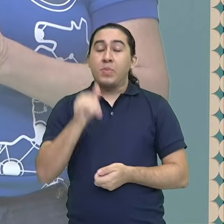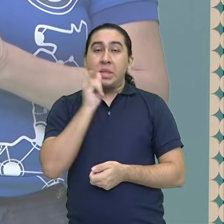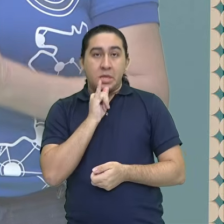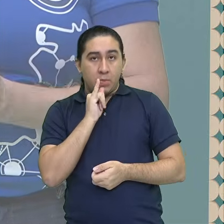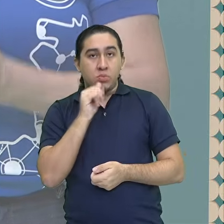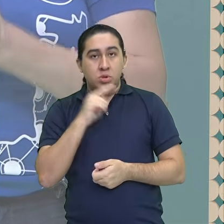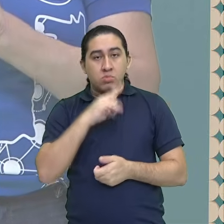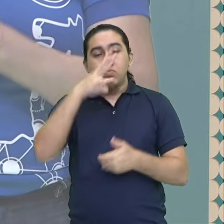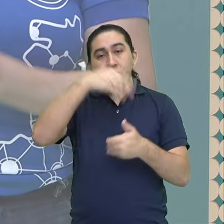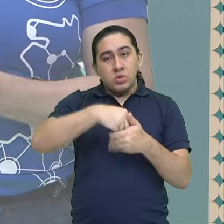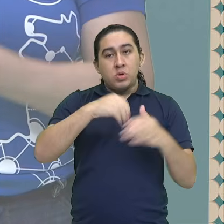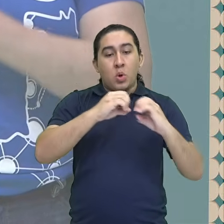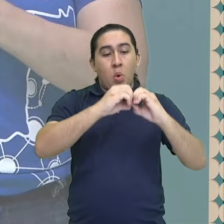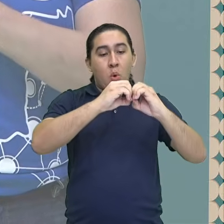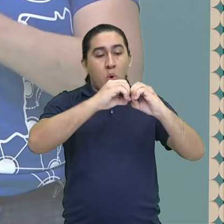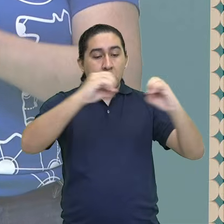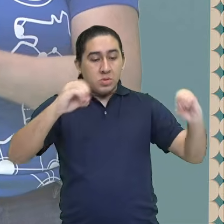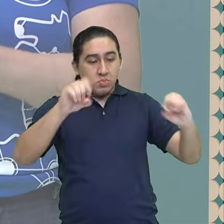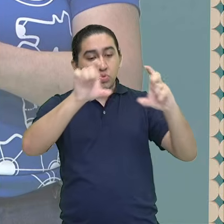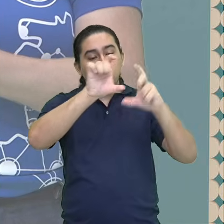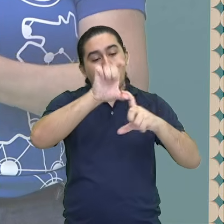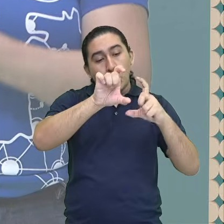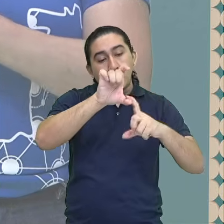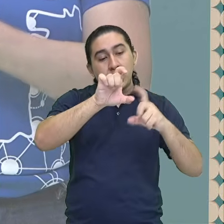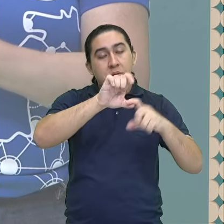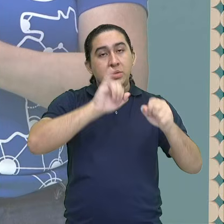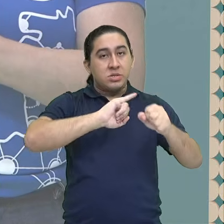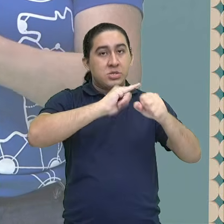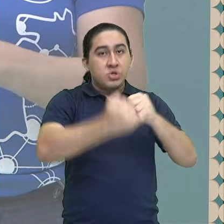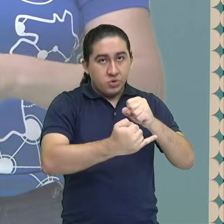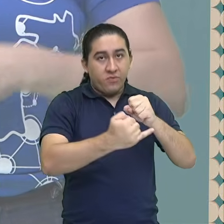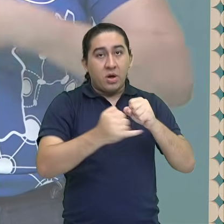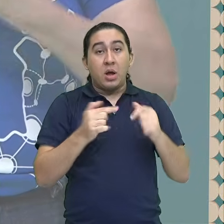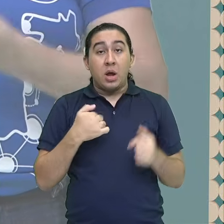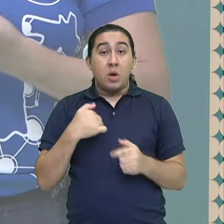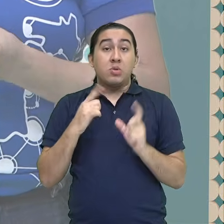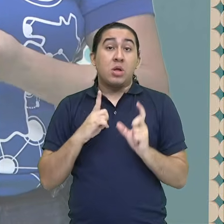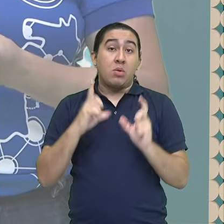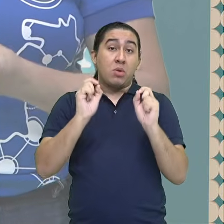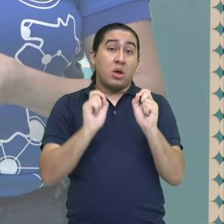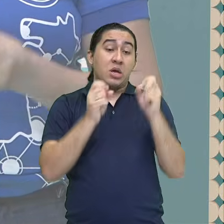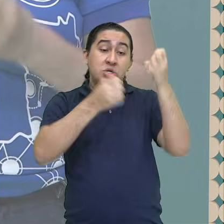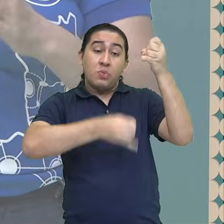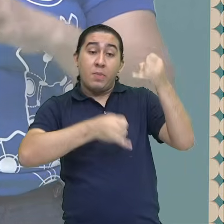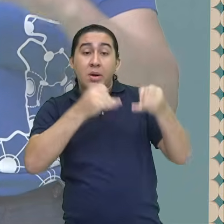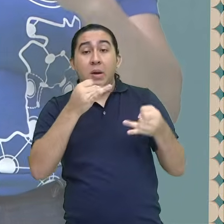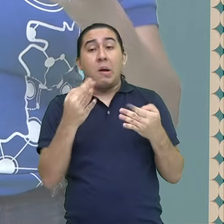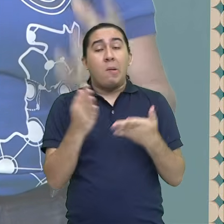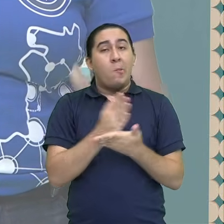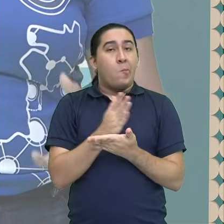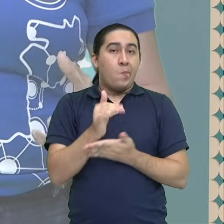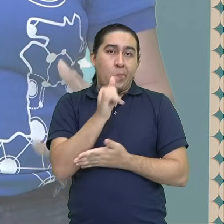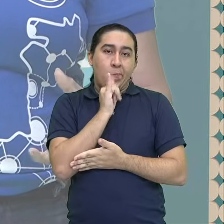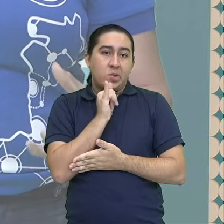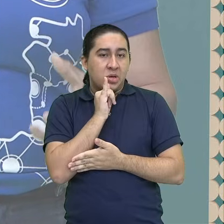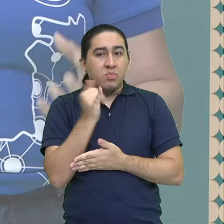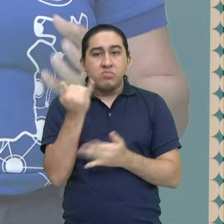da oração subordinada adjetiva, eu vou explicar, né, dar